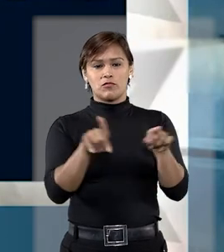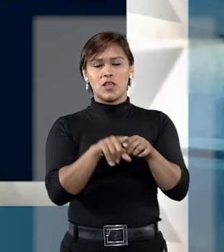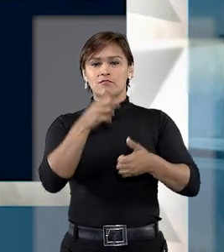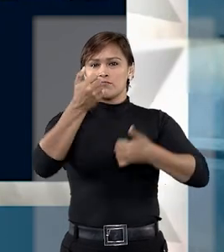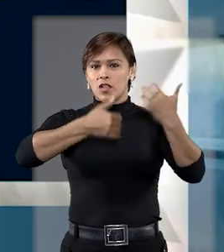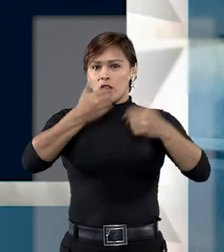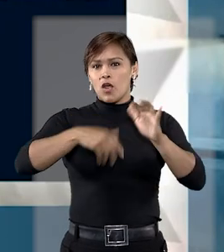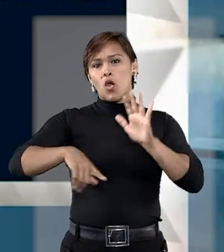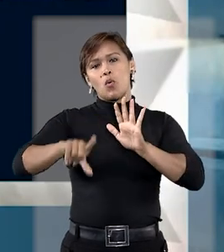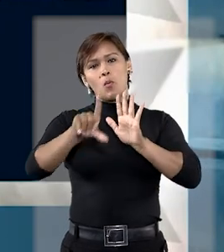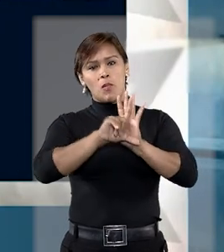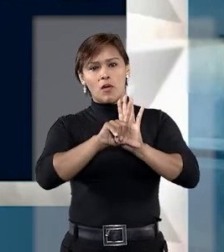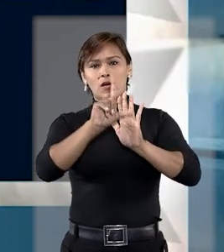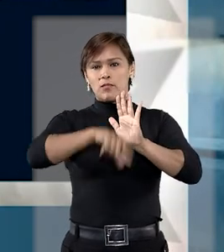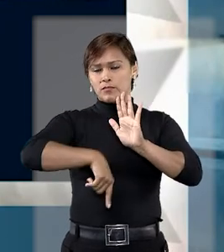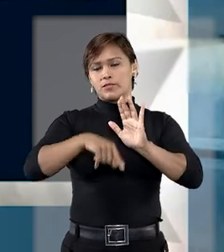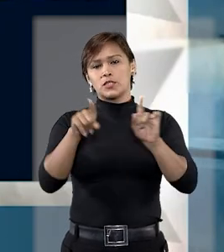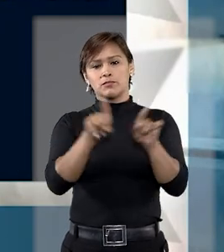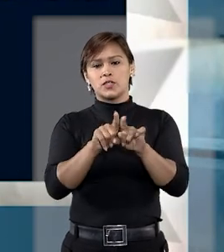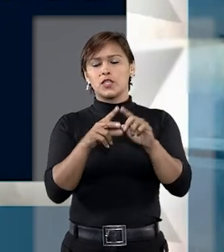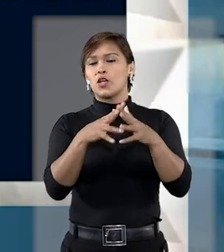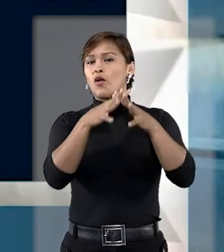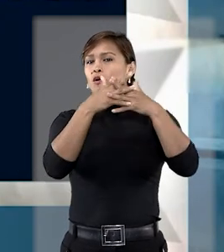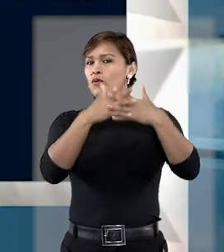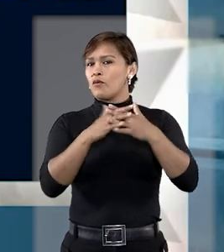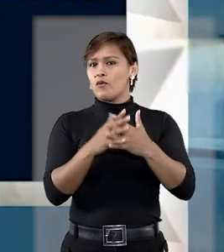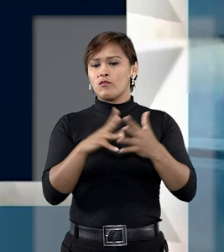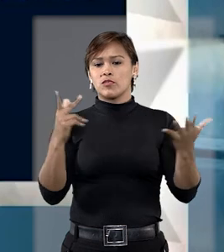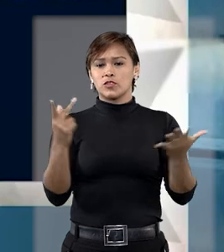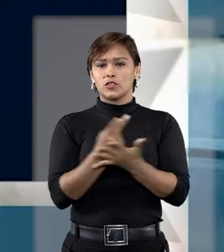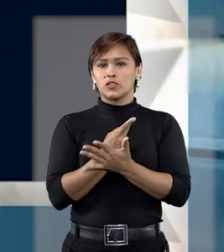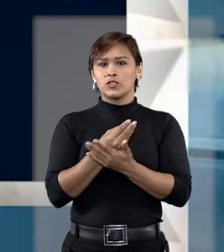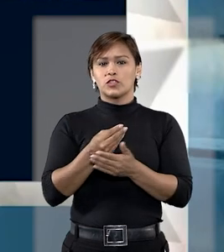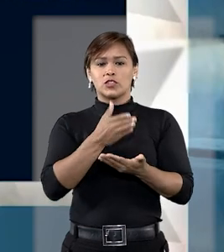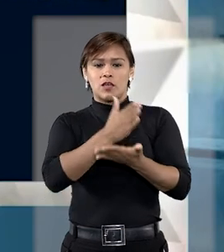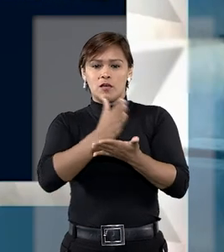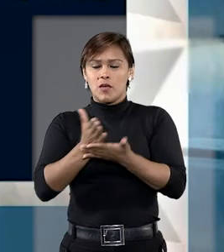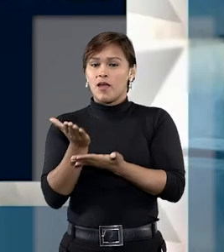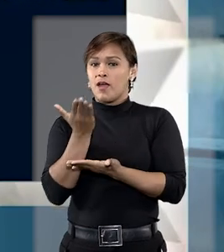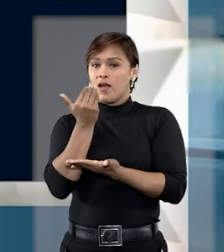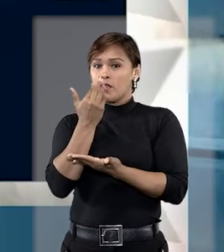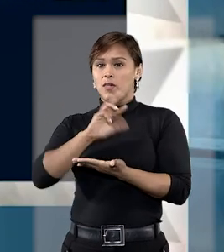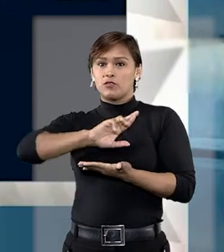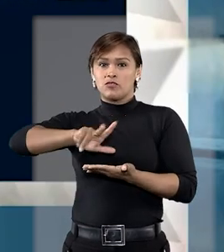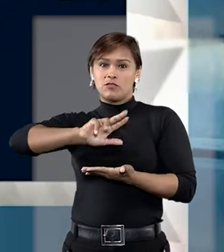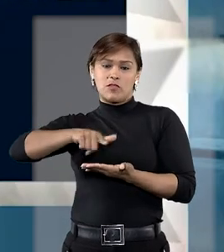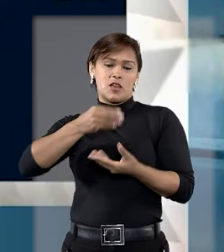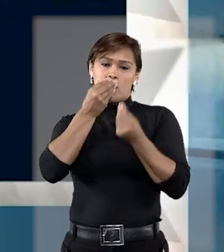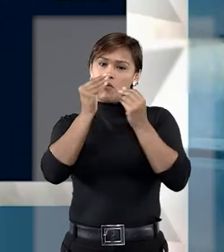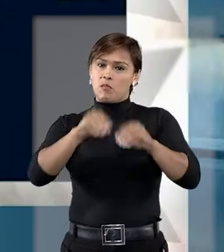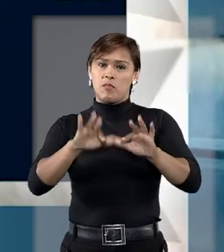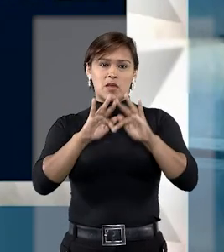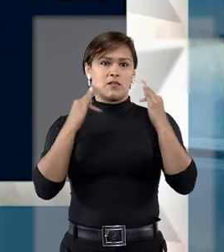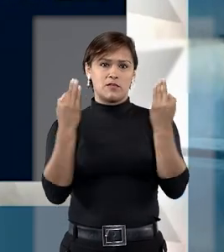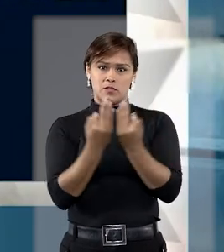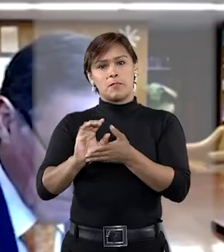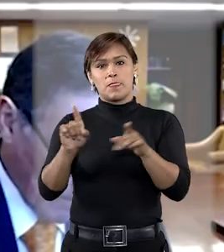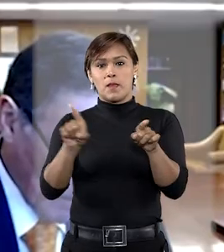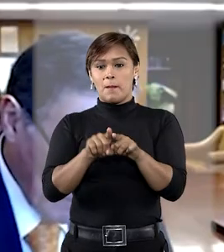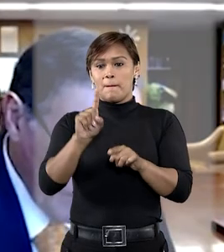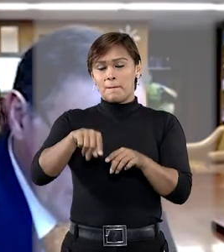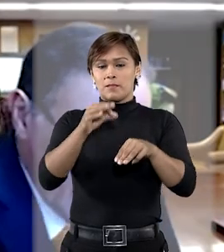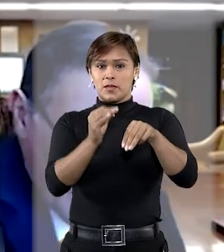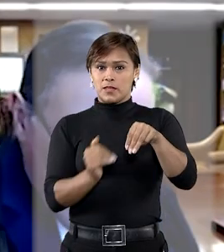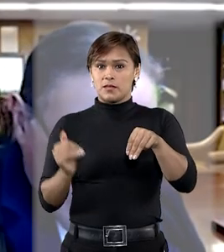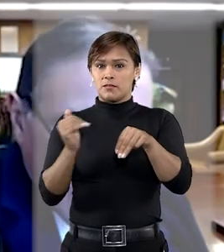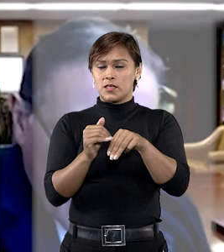filha, apontou, entre outras coisas, que a reparação de danos em virtude do abandono afetivo tem fundamento jurídico próprio para